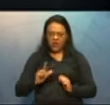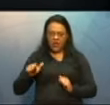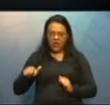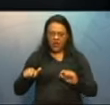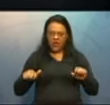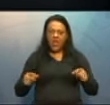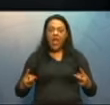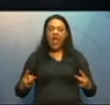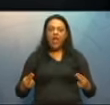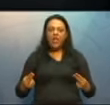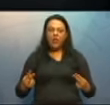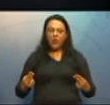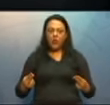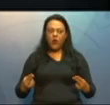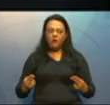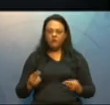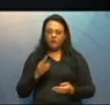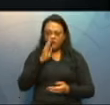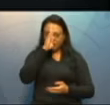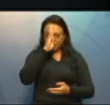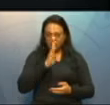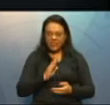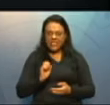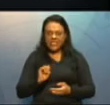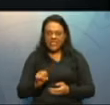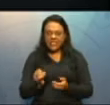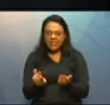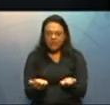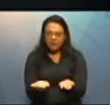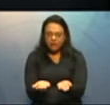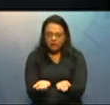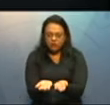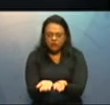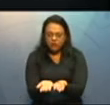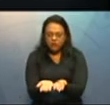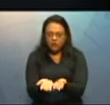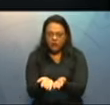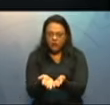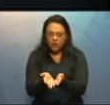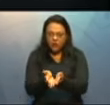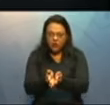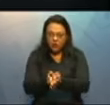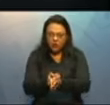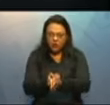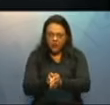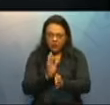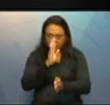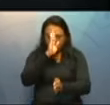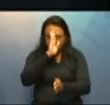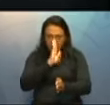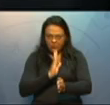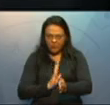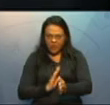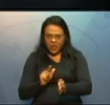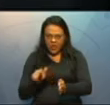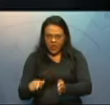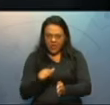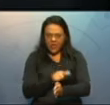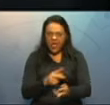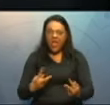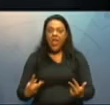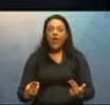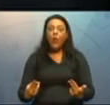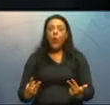partes iguais que, ao serem dobradas em seu eixo de simetria,